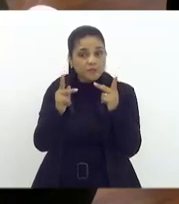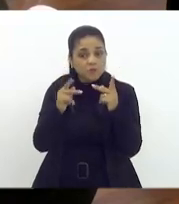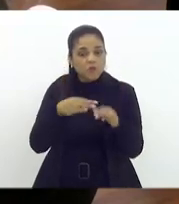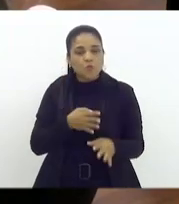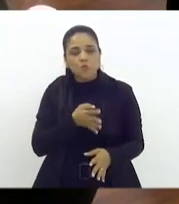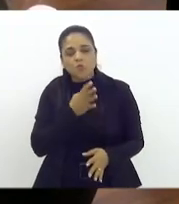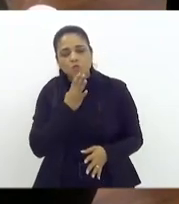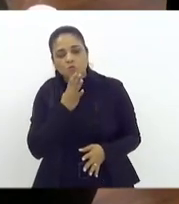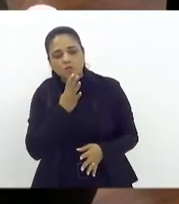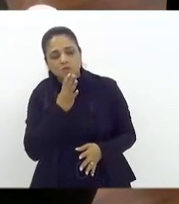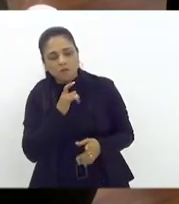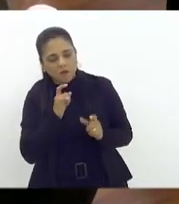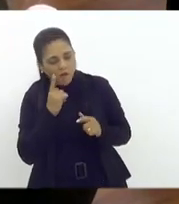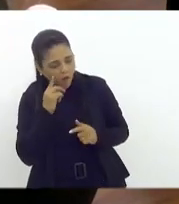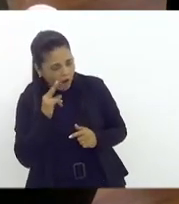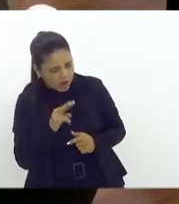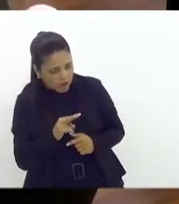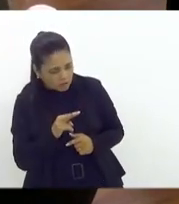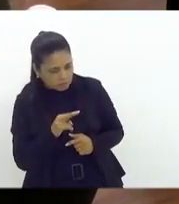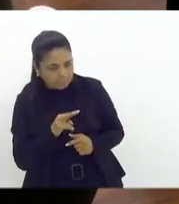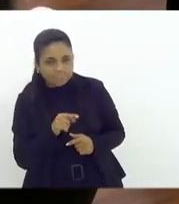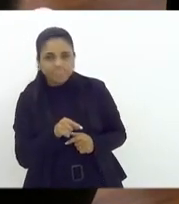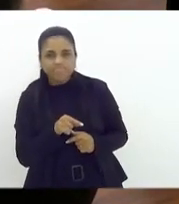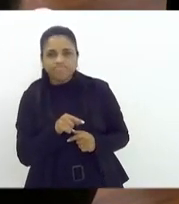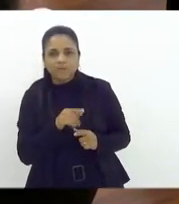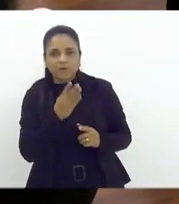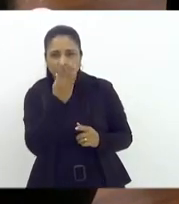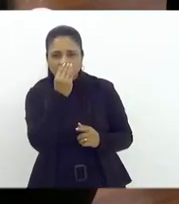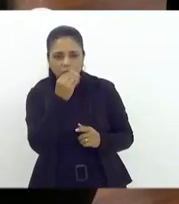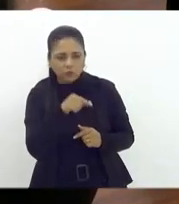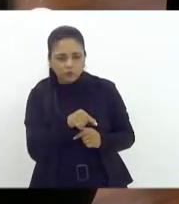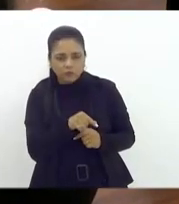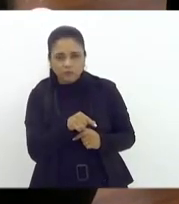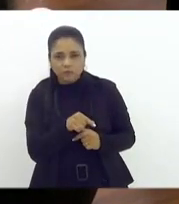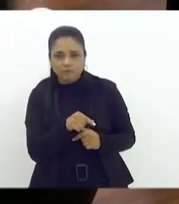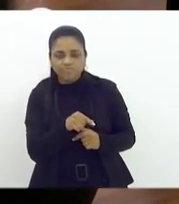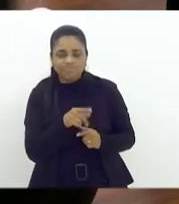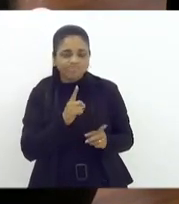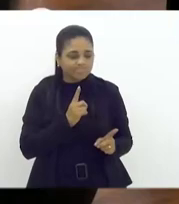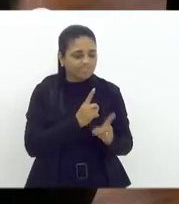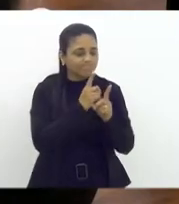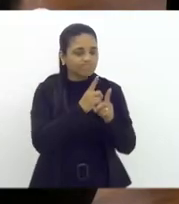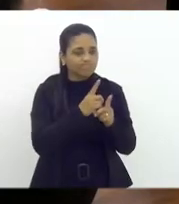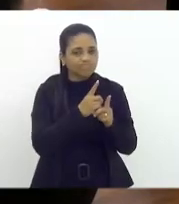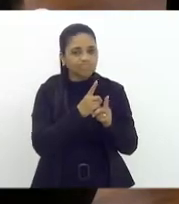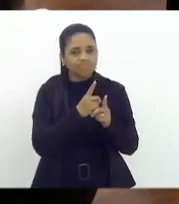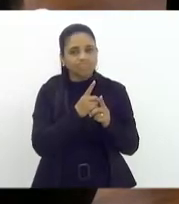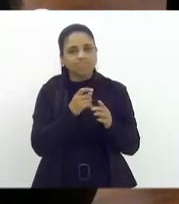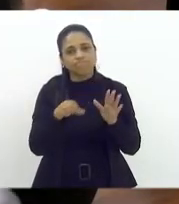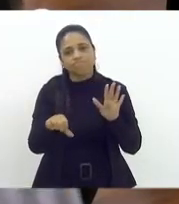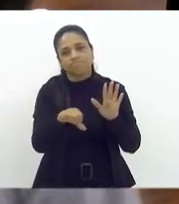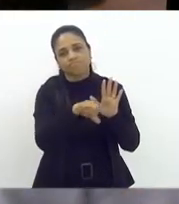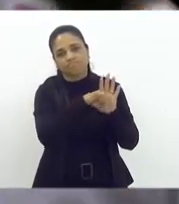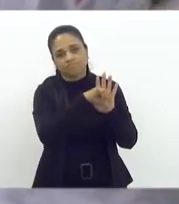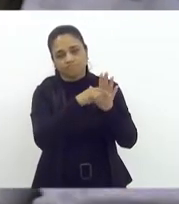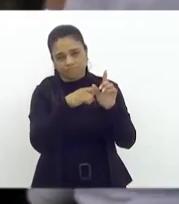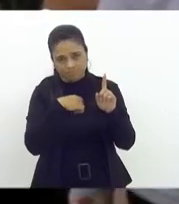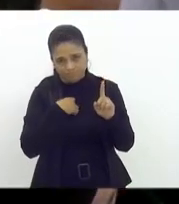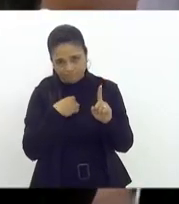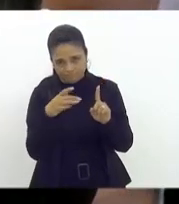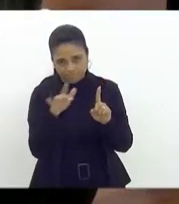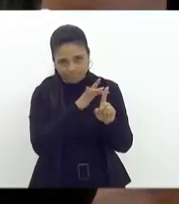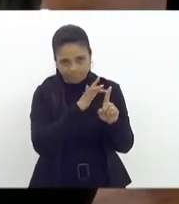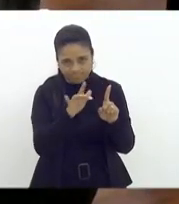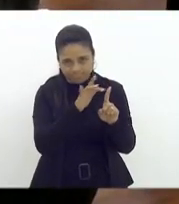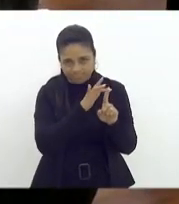ao olhar essas fotografias eventualmente identifiquem o autor ou autora de um crime do qual elas